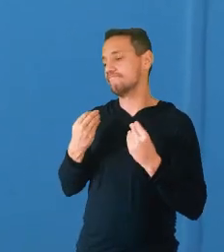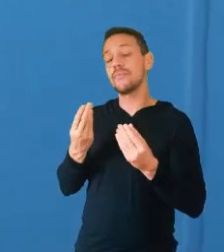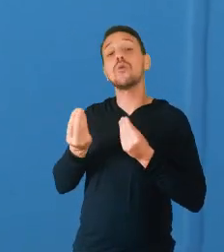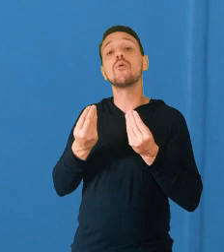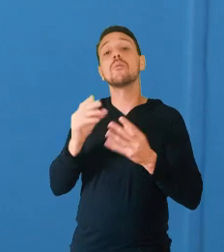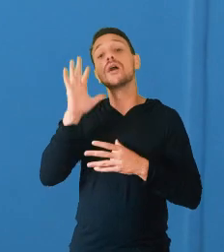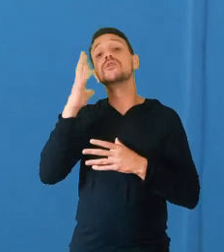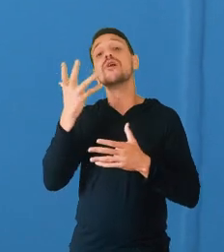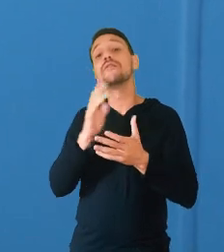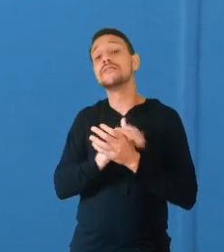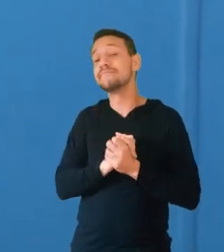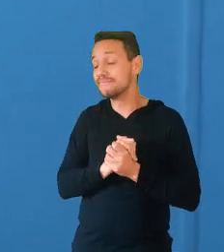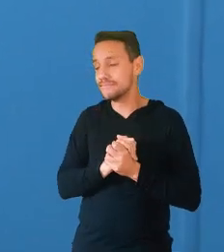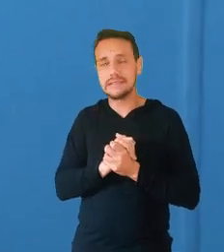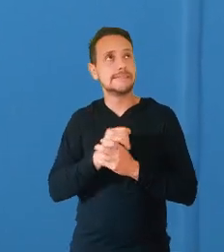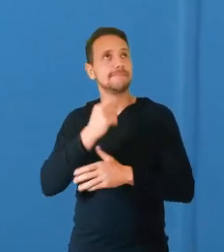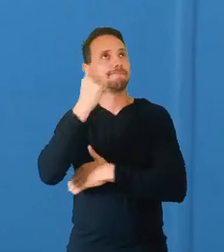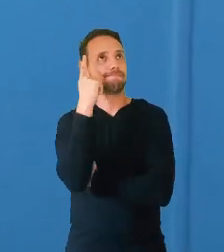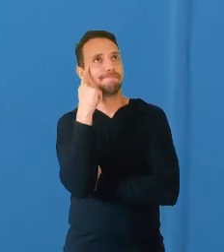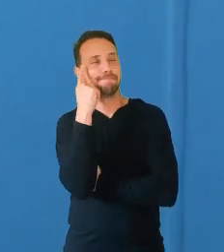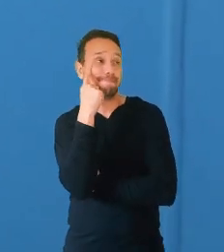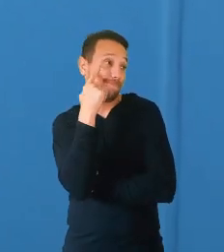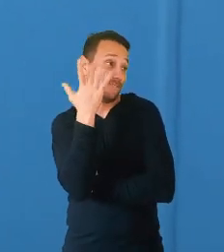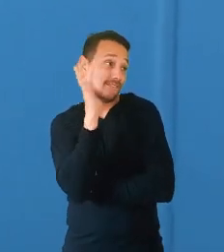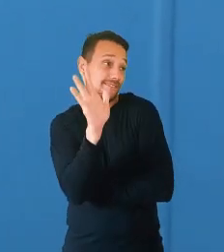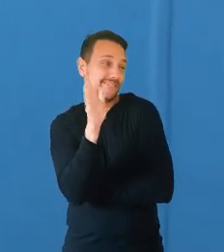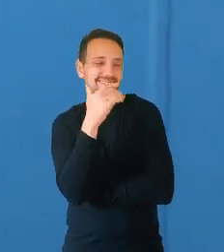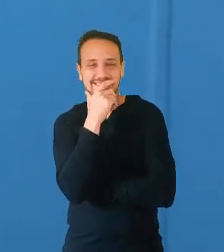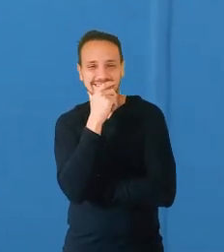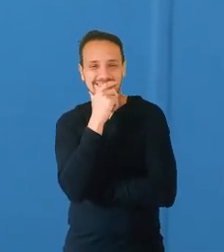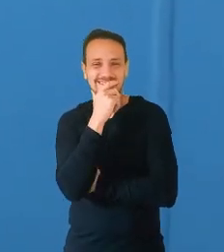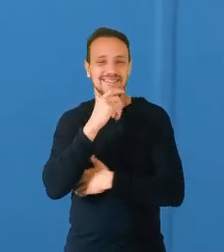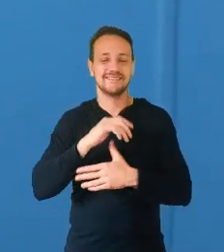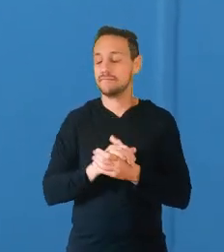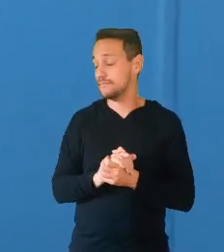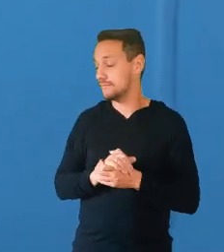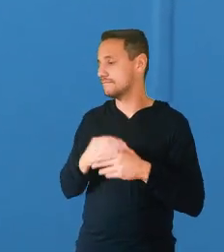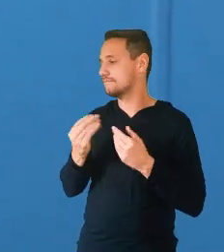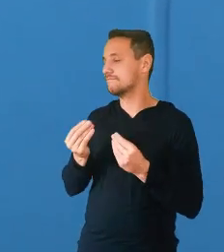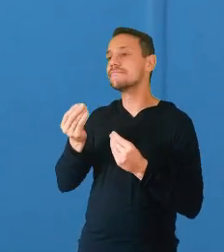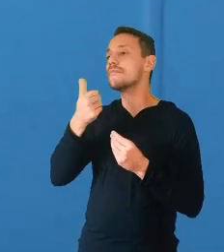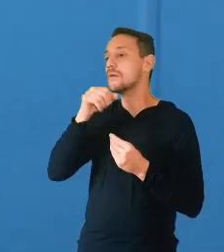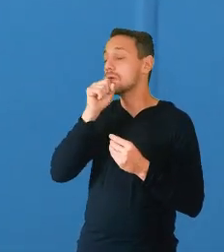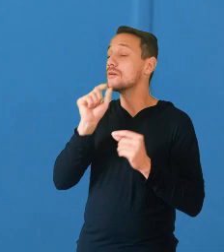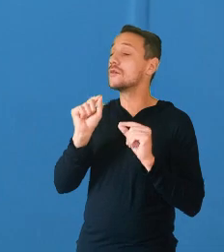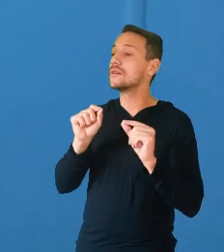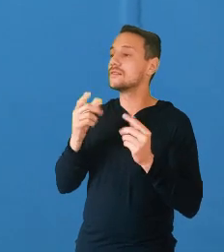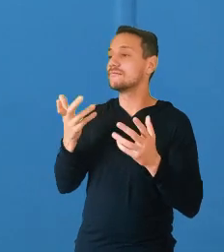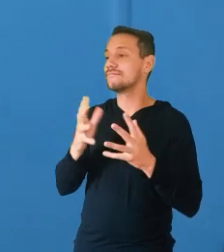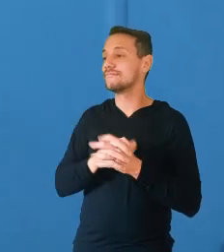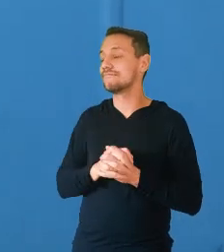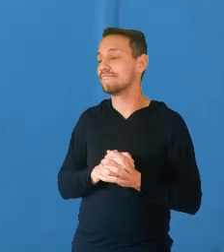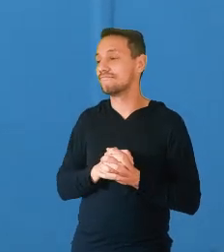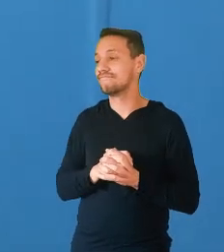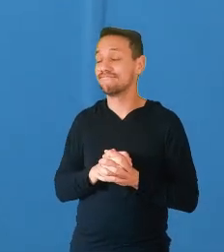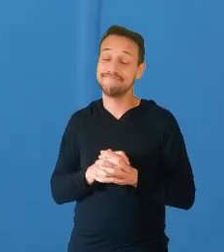Eu falo muito. E aí? Como que a gente vai resolver isso agora, hein? Não